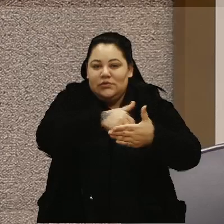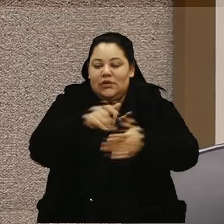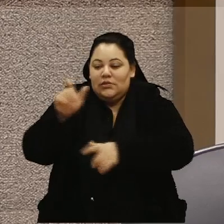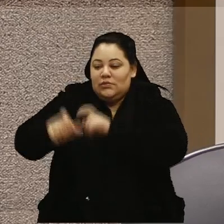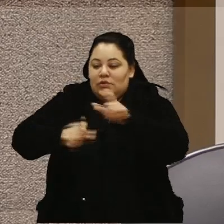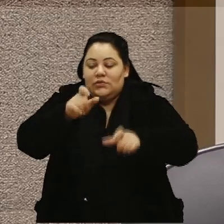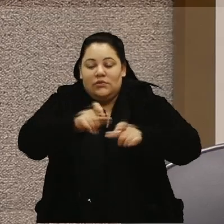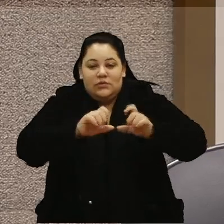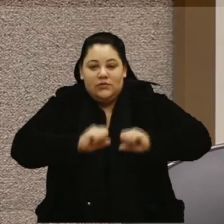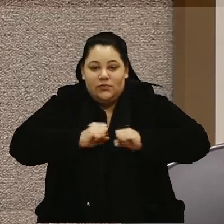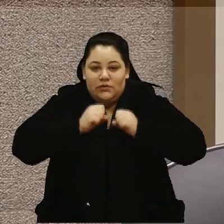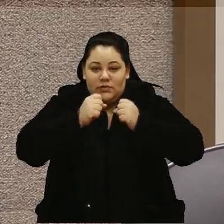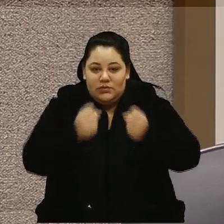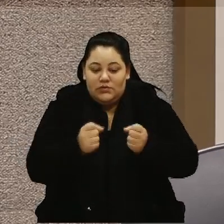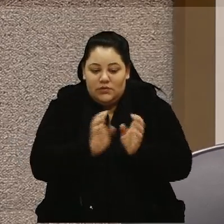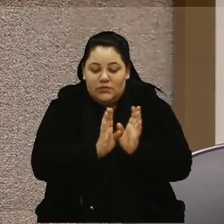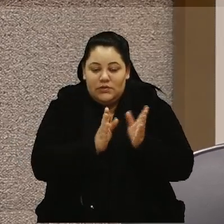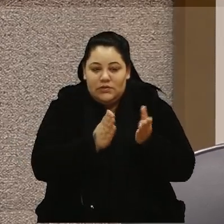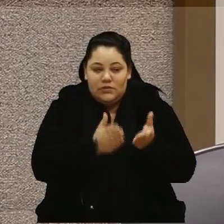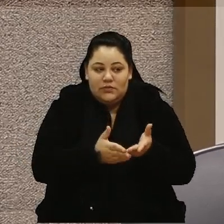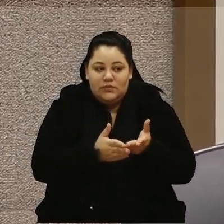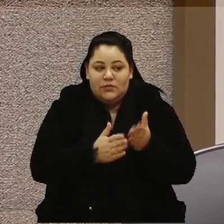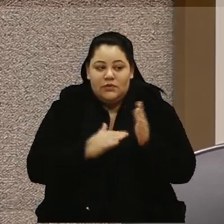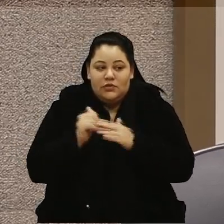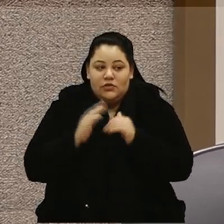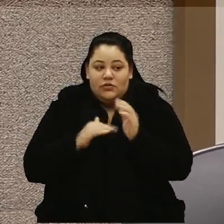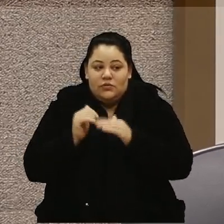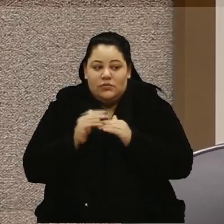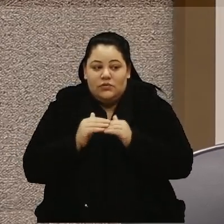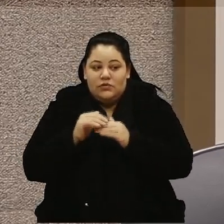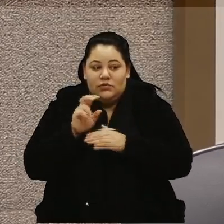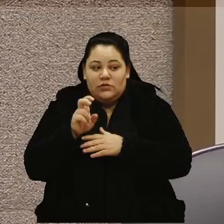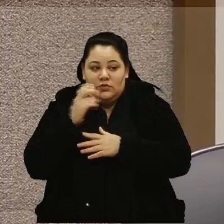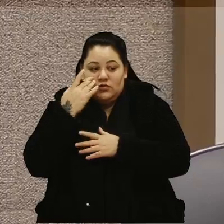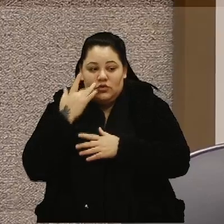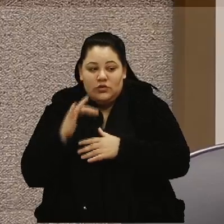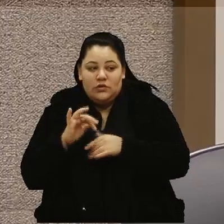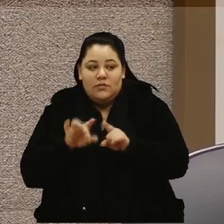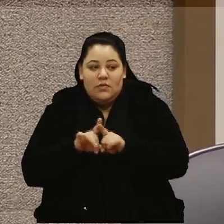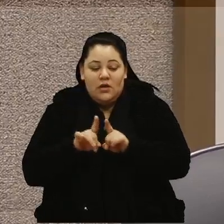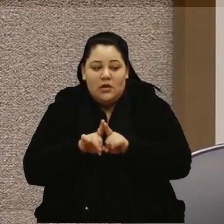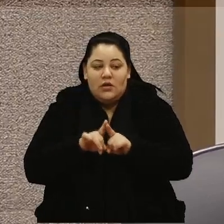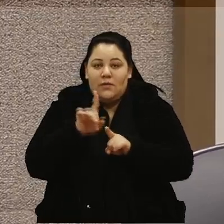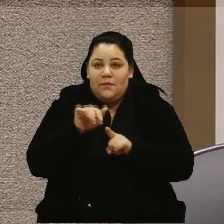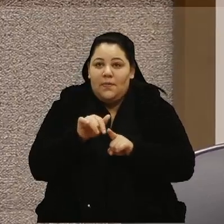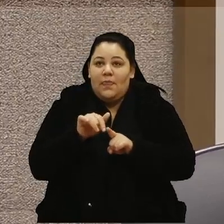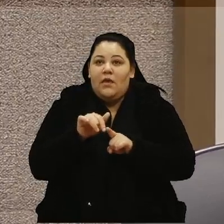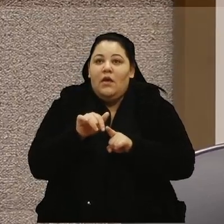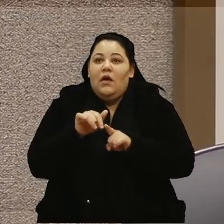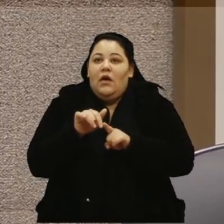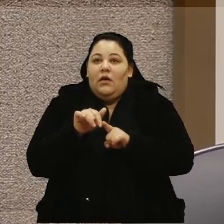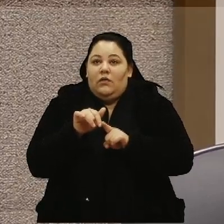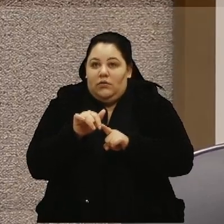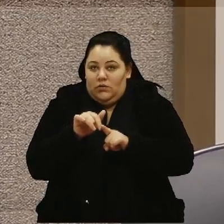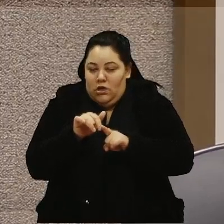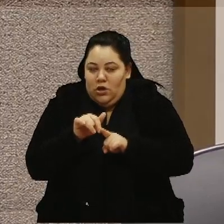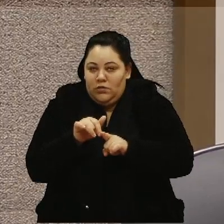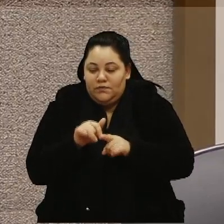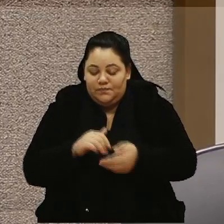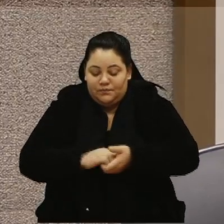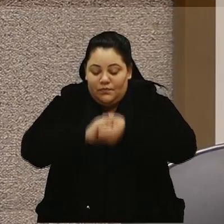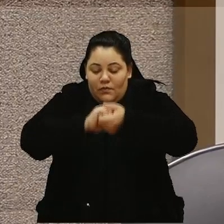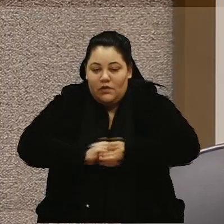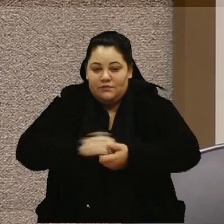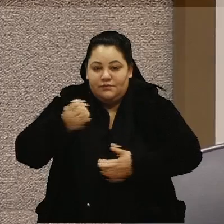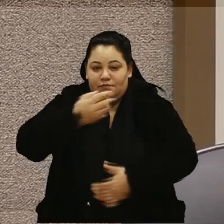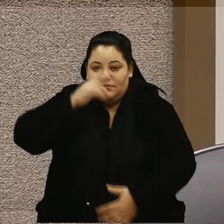Eleitoral, praticamente os últimos 30 dias. Então, meus cumprimentos a todos. Também cumprimentar a nova diretoria eleita da